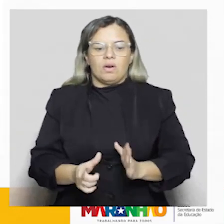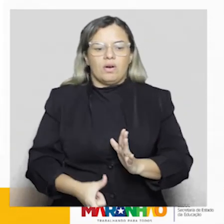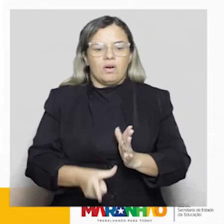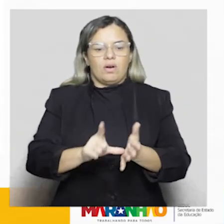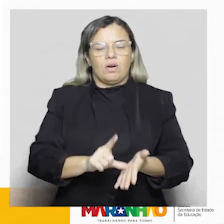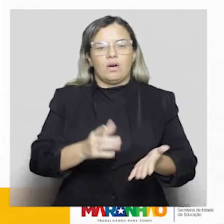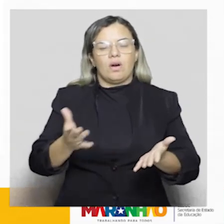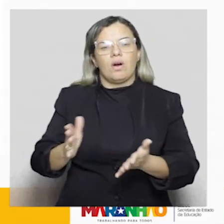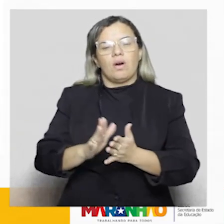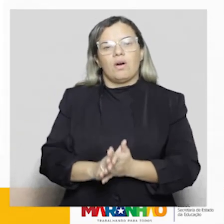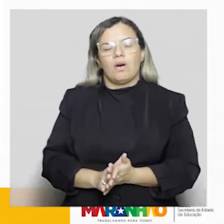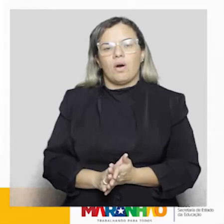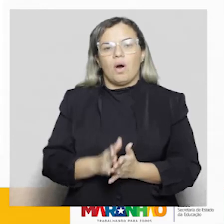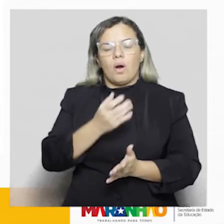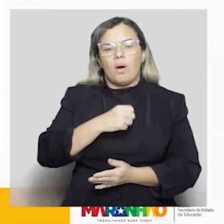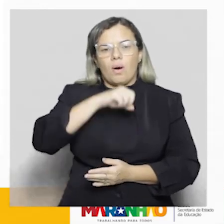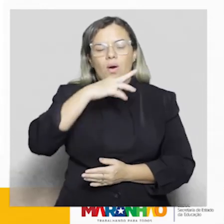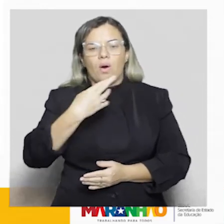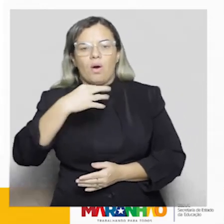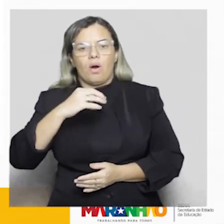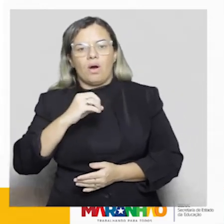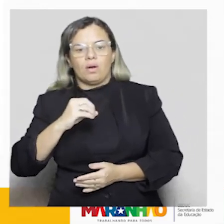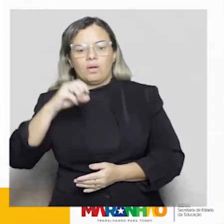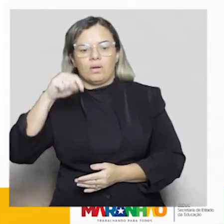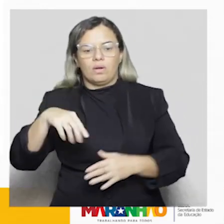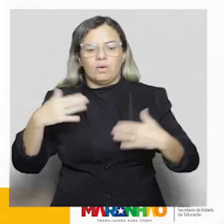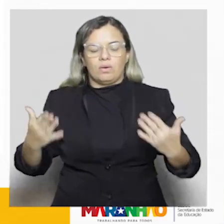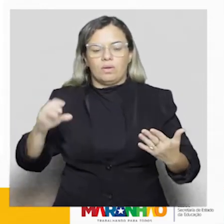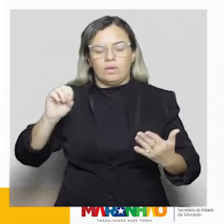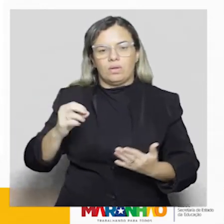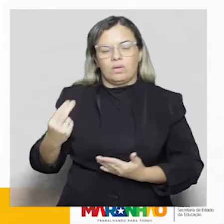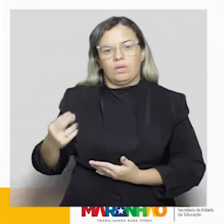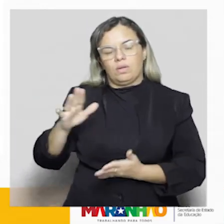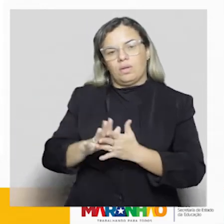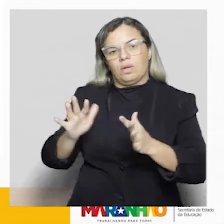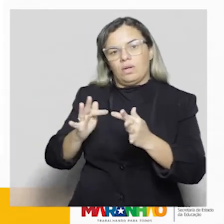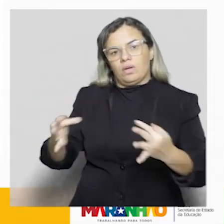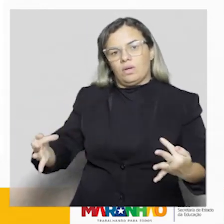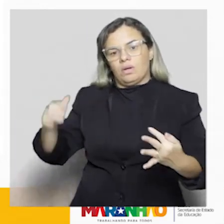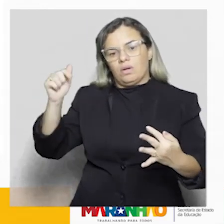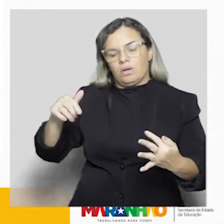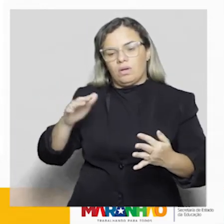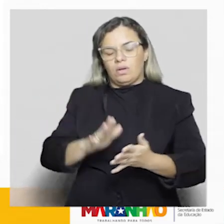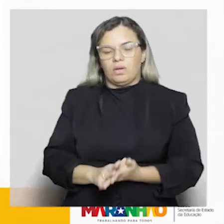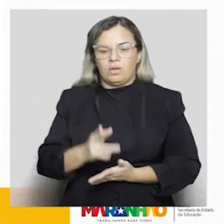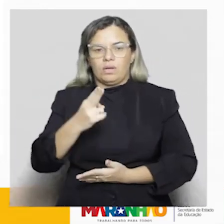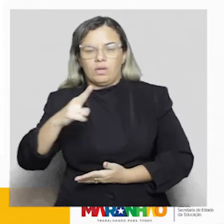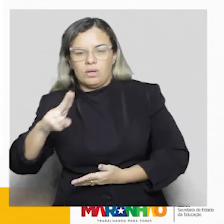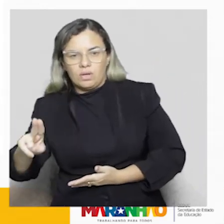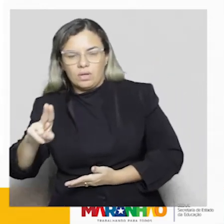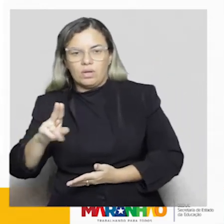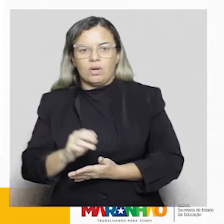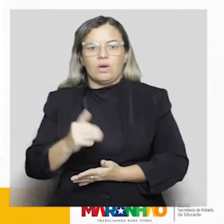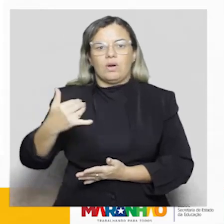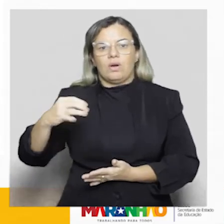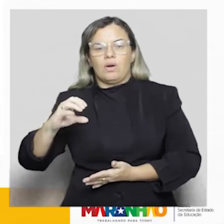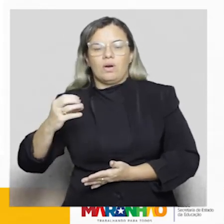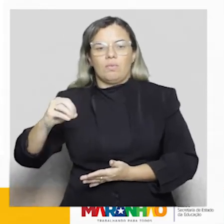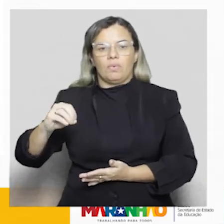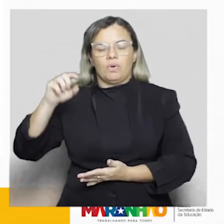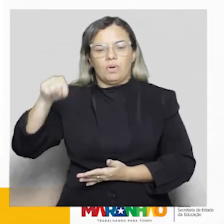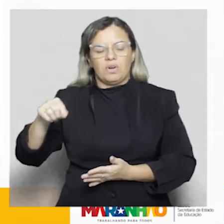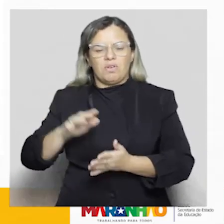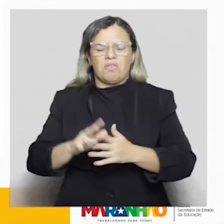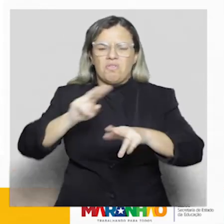Bispo do Rosário. Bom, Arthur Bispo do Rosário, ou simplesmente Bispo do Rosário, é um nome recorrente em várias provas do